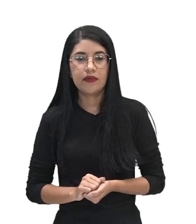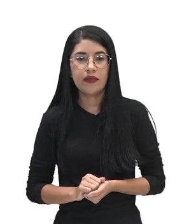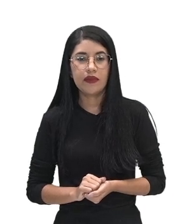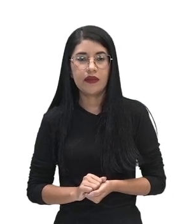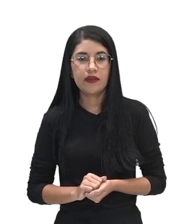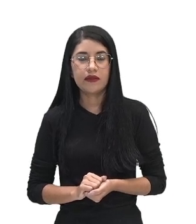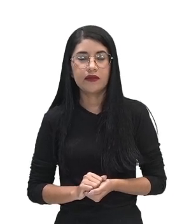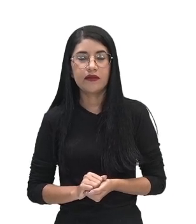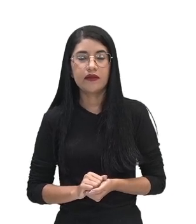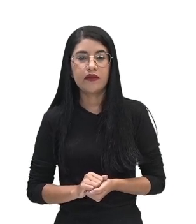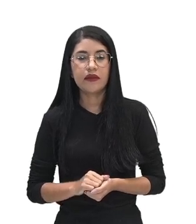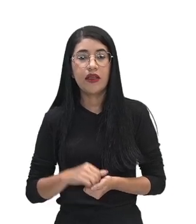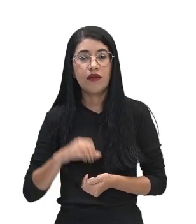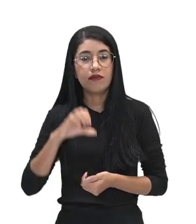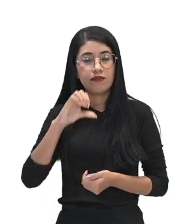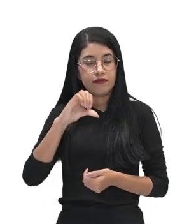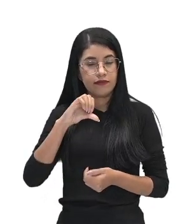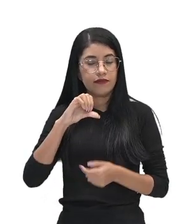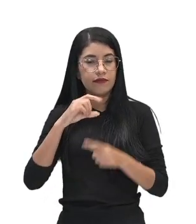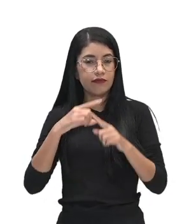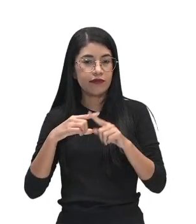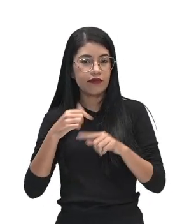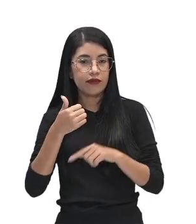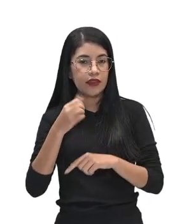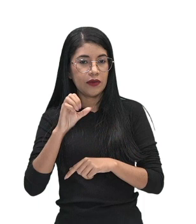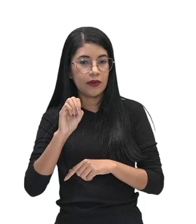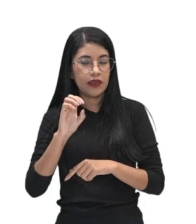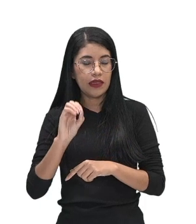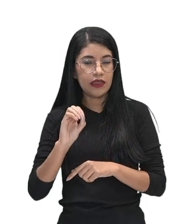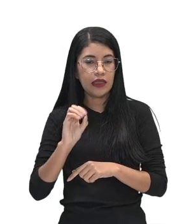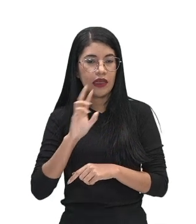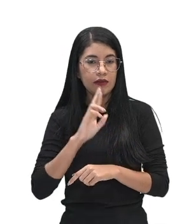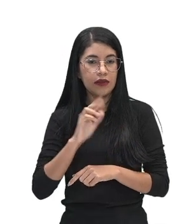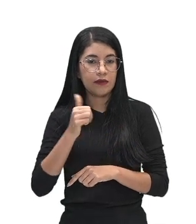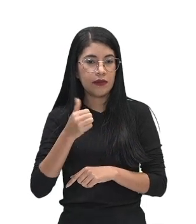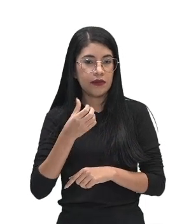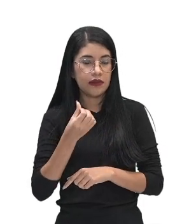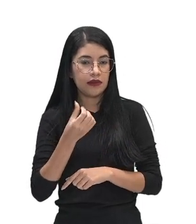9 vezes 180 é 1.620.